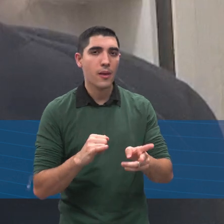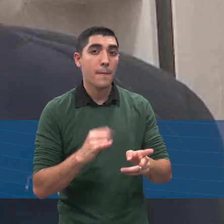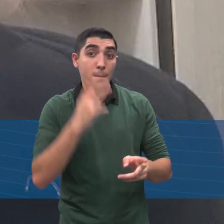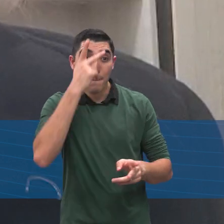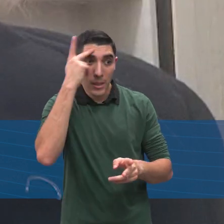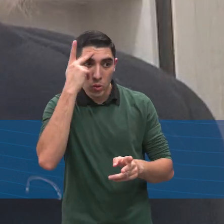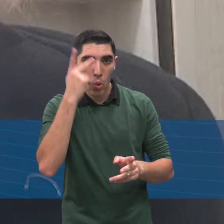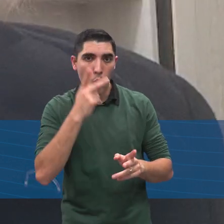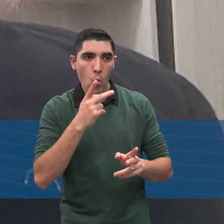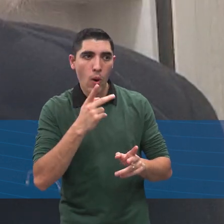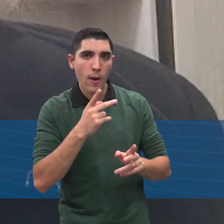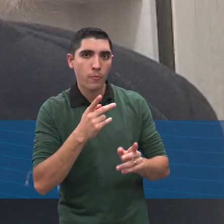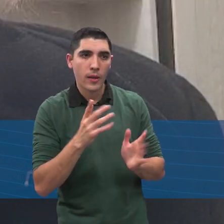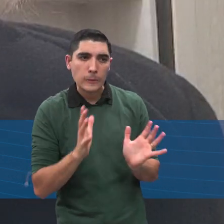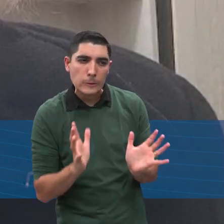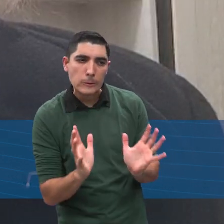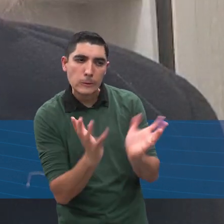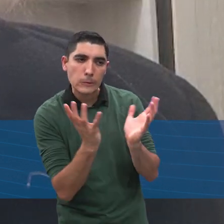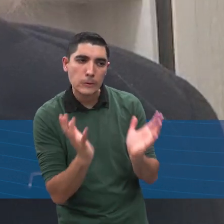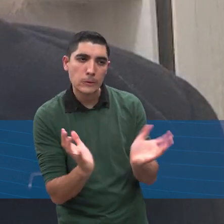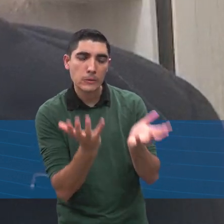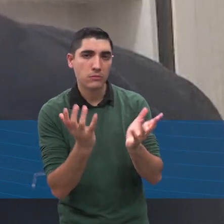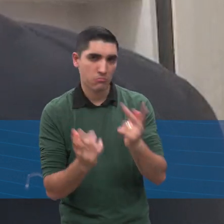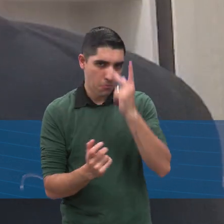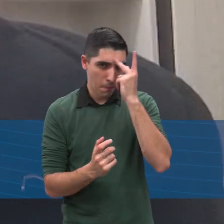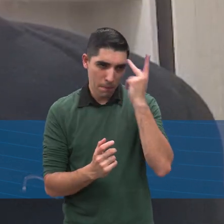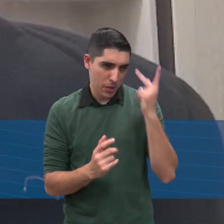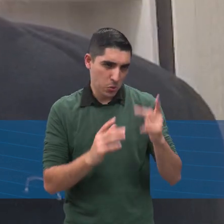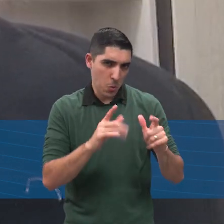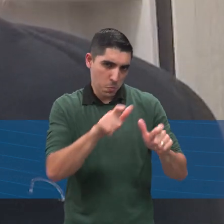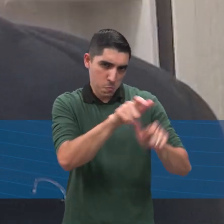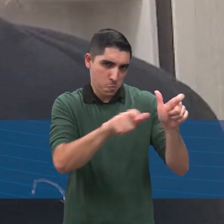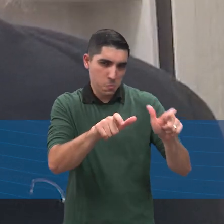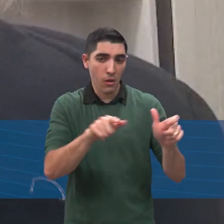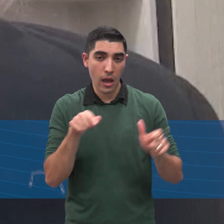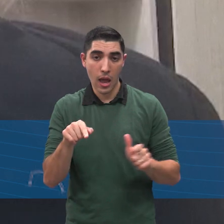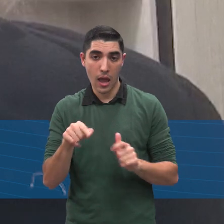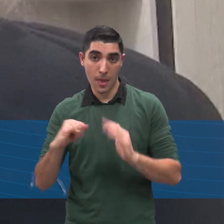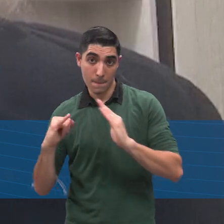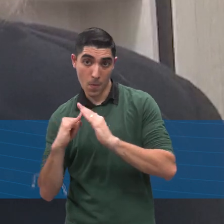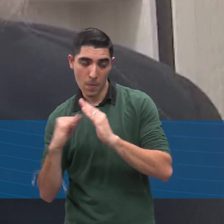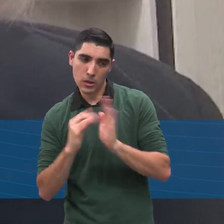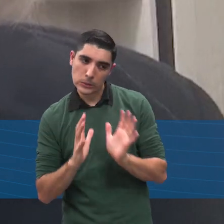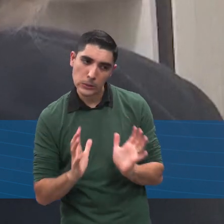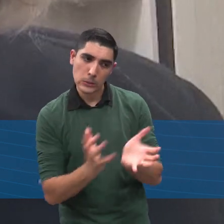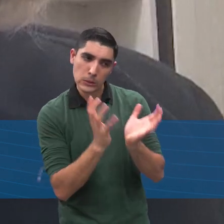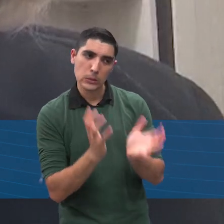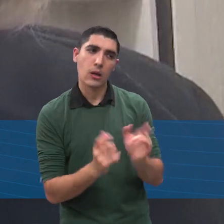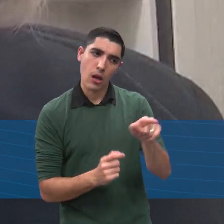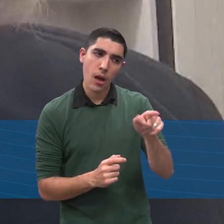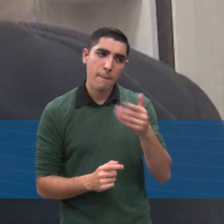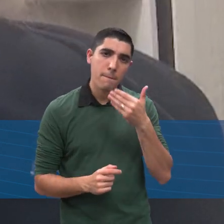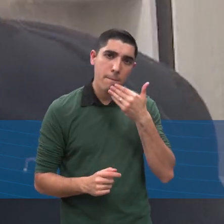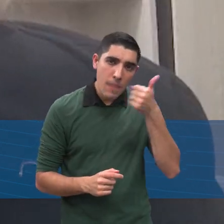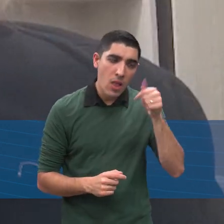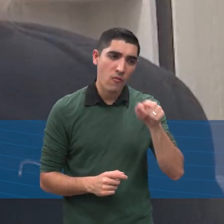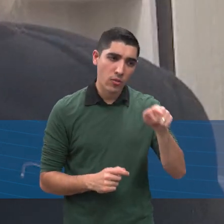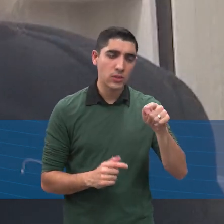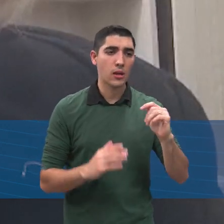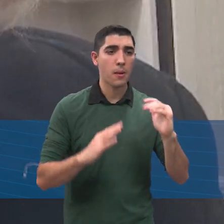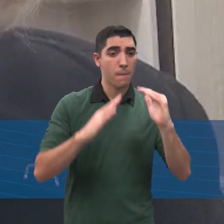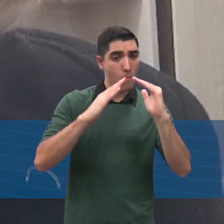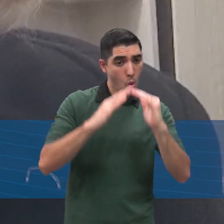o usuário da cidade, o cidadão de uma forma geral, né, para a ideia de que